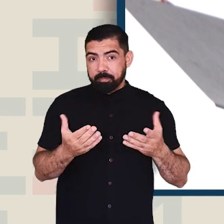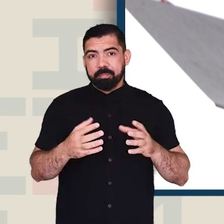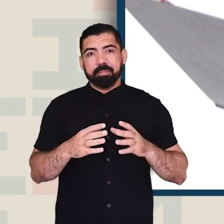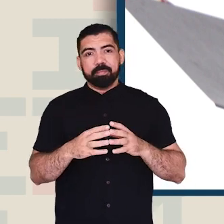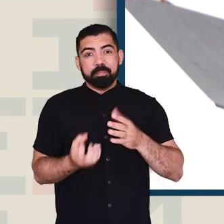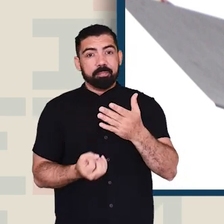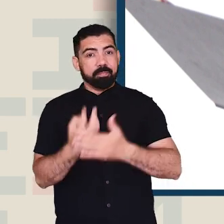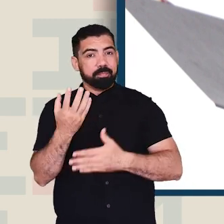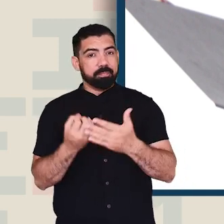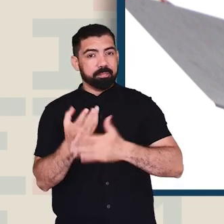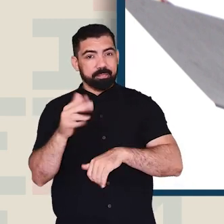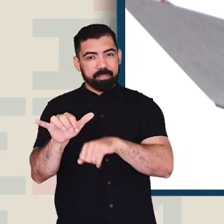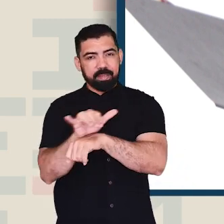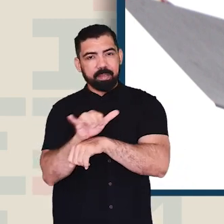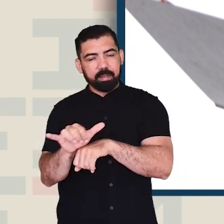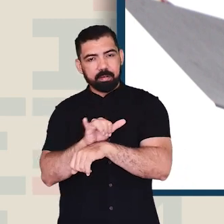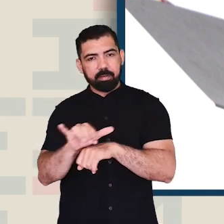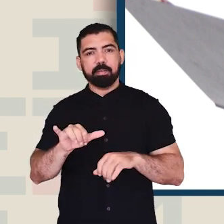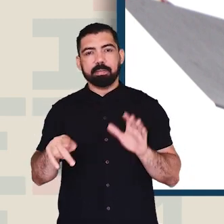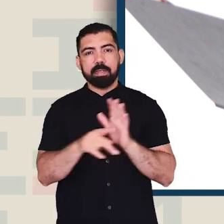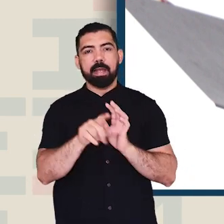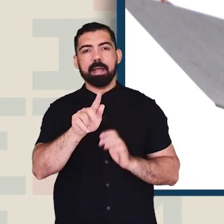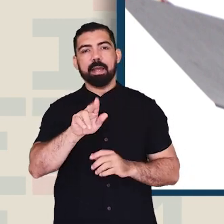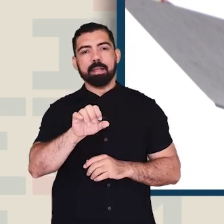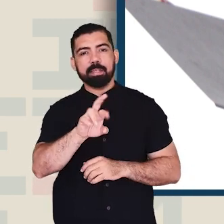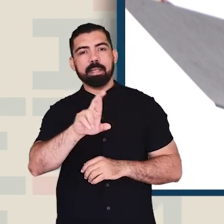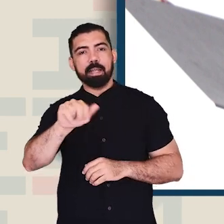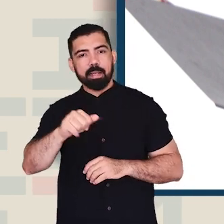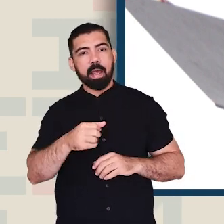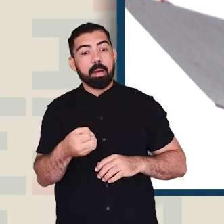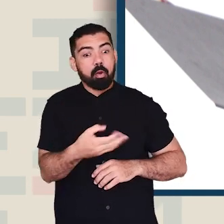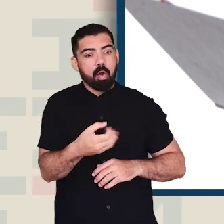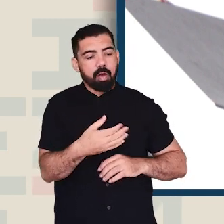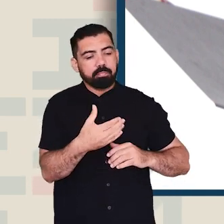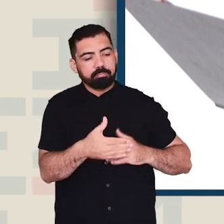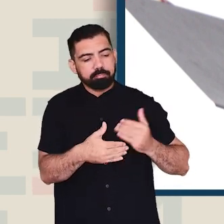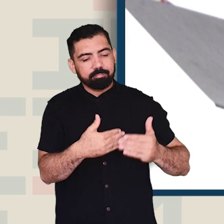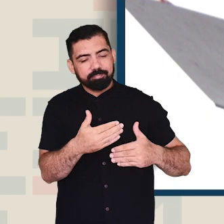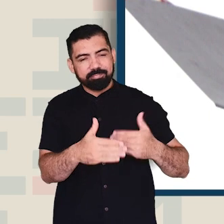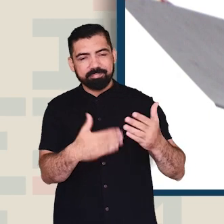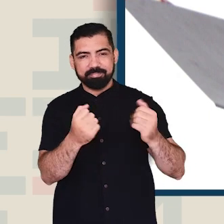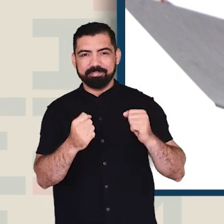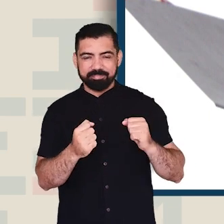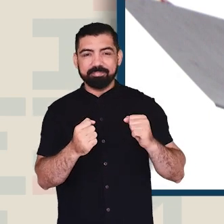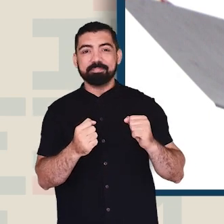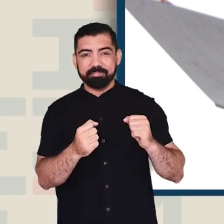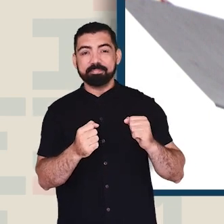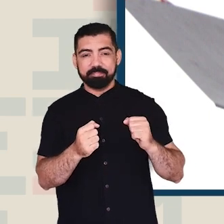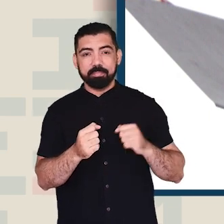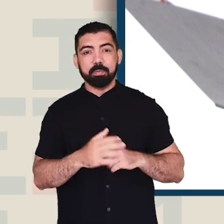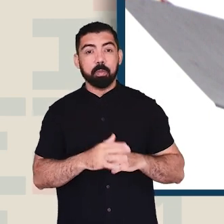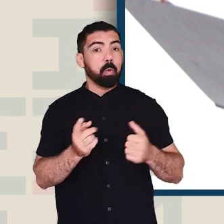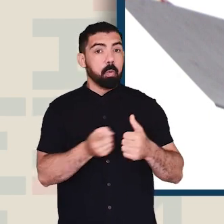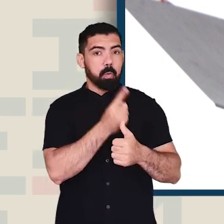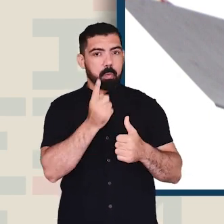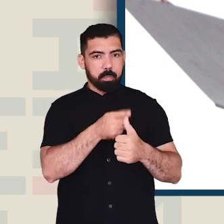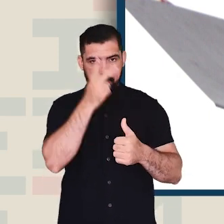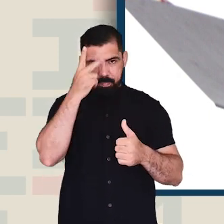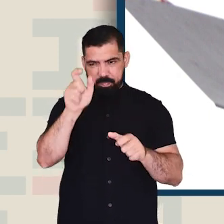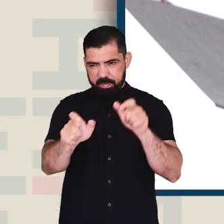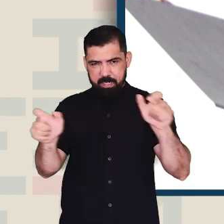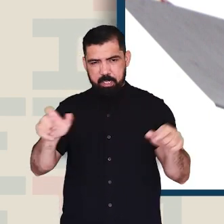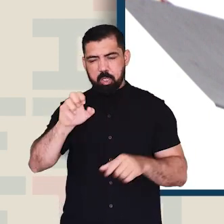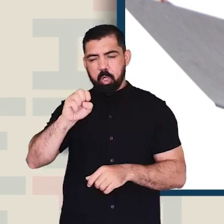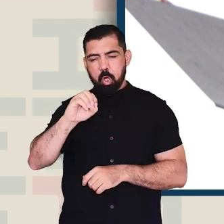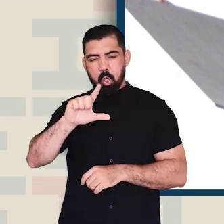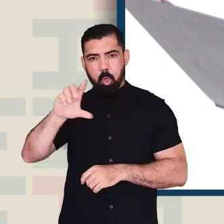surgiu essas técnicas de guitarra já mais modernas. Então, com o surgimento dos primeiros solistas de guitarra, então o cara